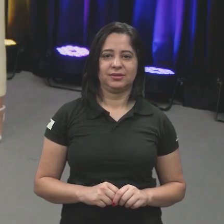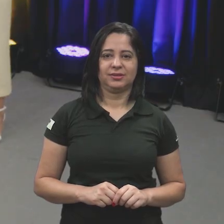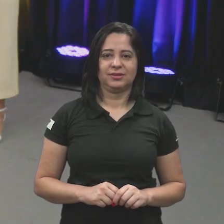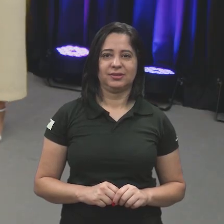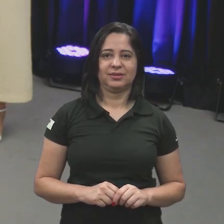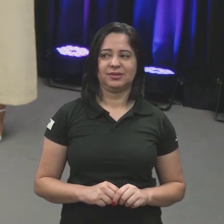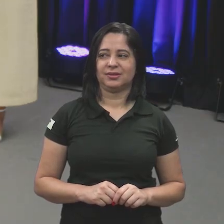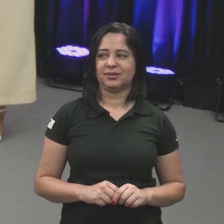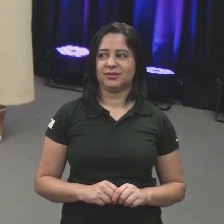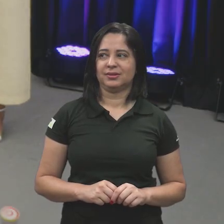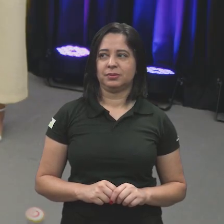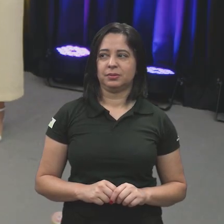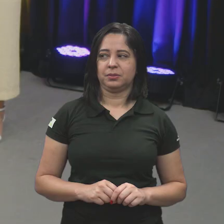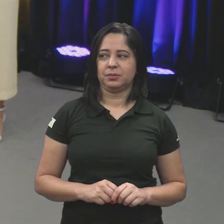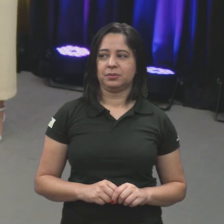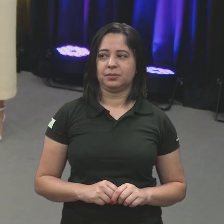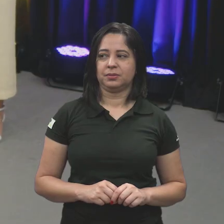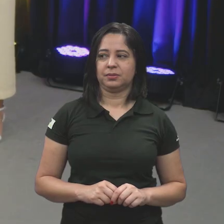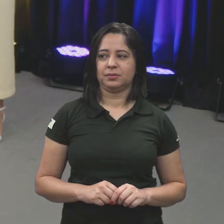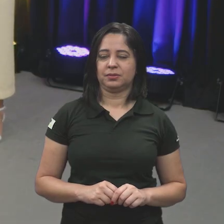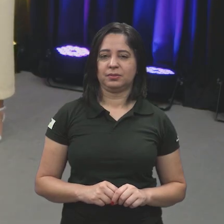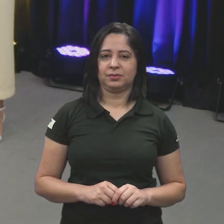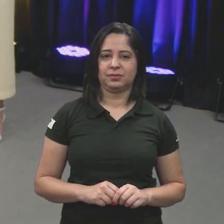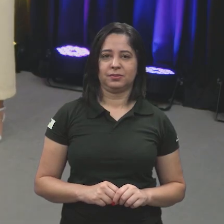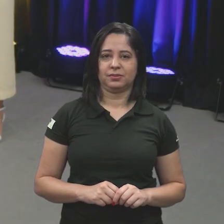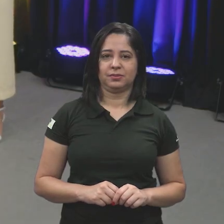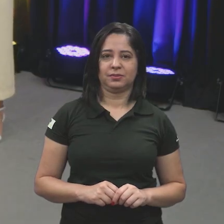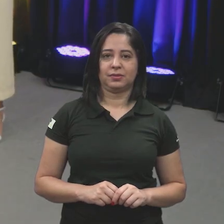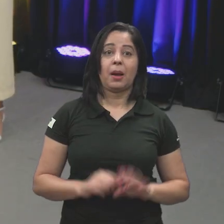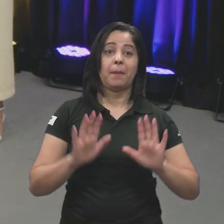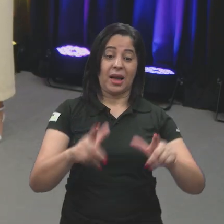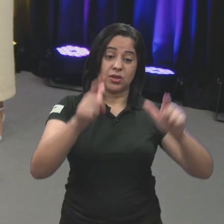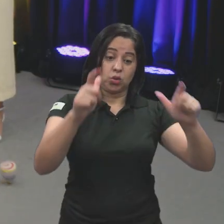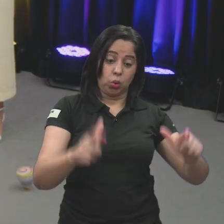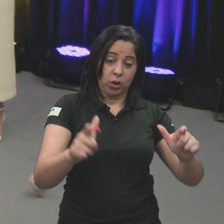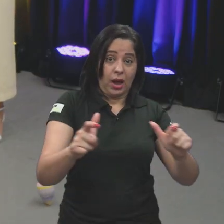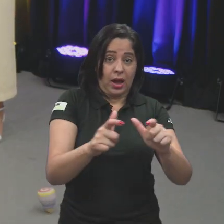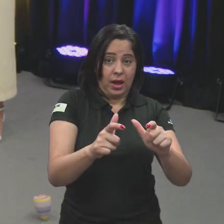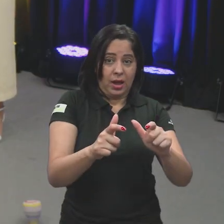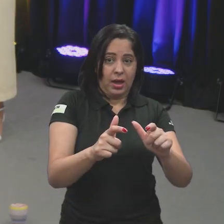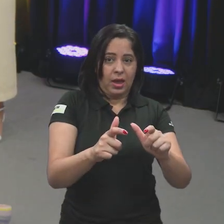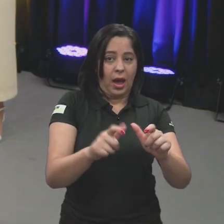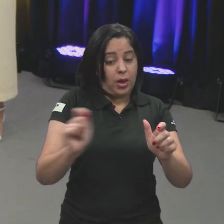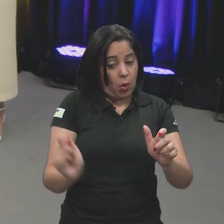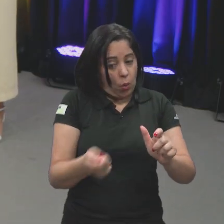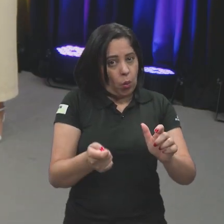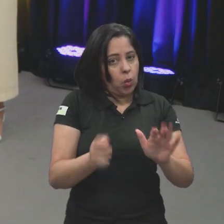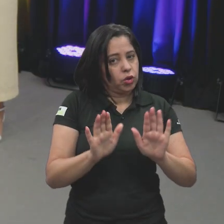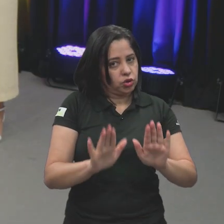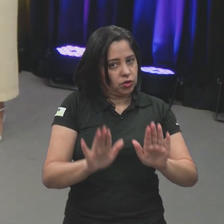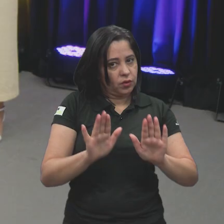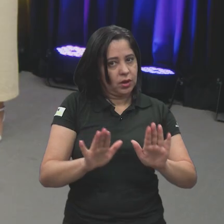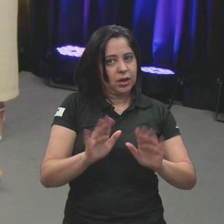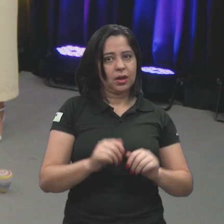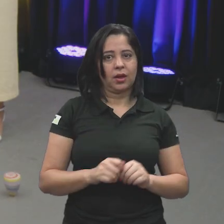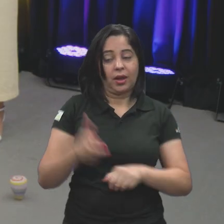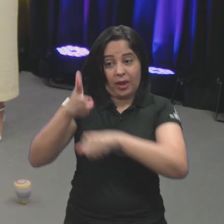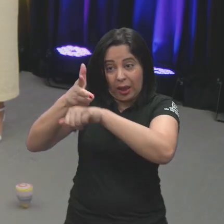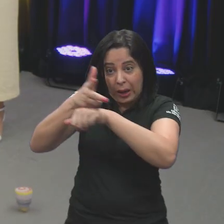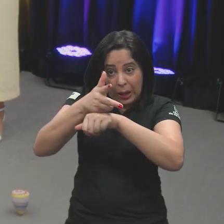Olha! Só que aqui, como o espaço é mais reduzido, eu bato devagarinho. E o câmera que lute. Isso